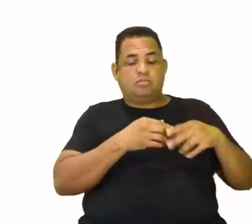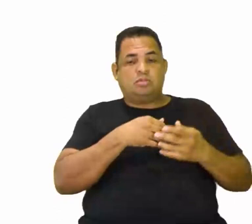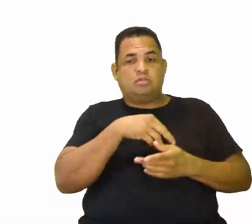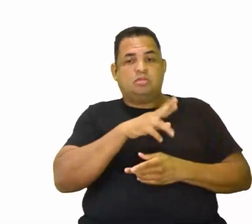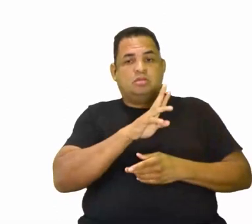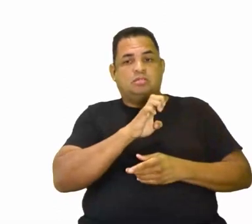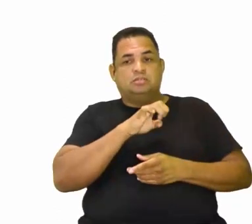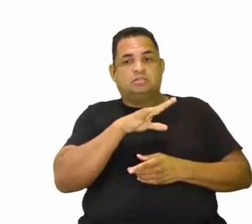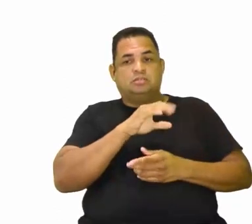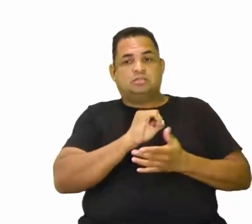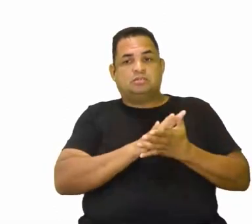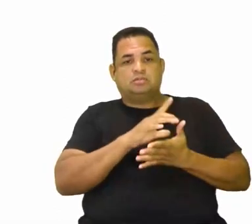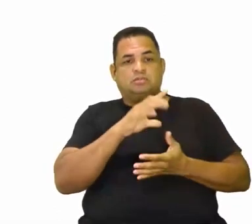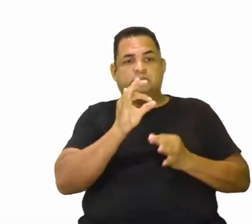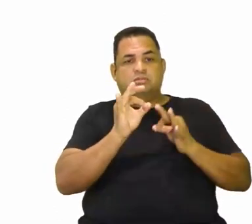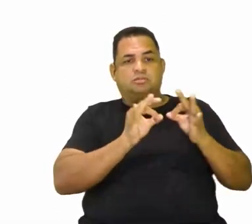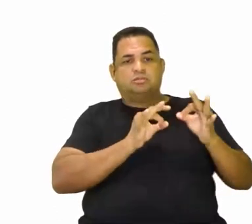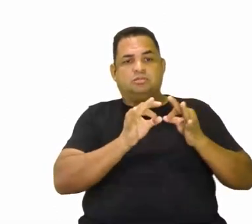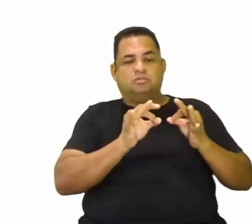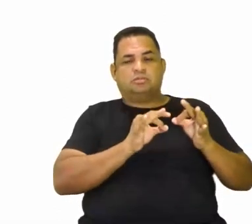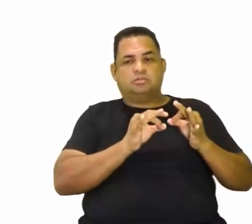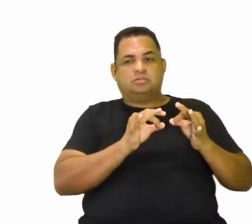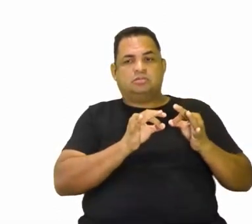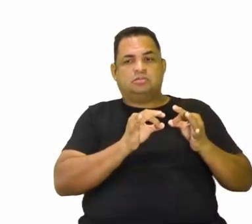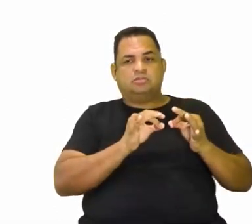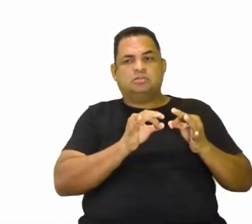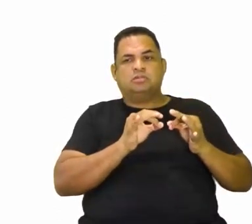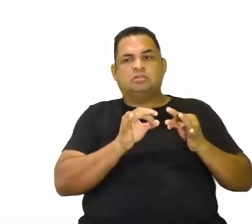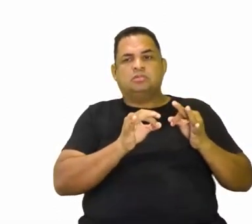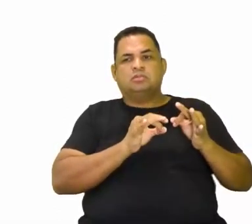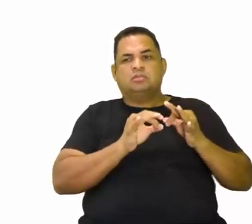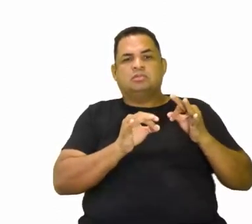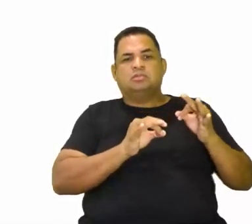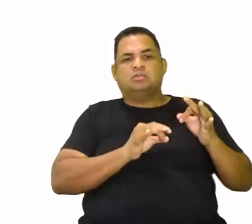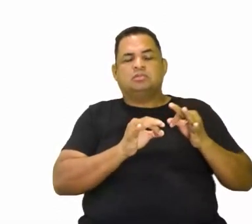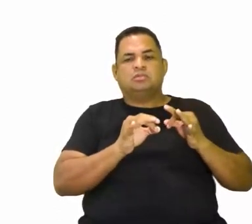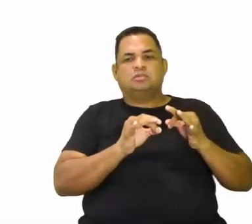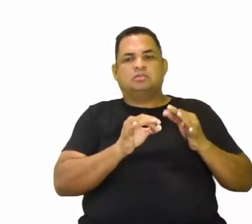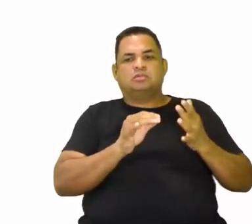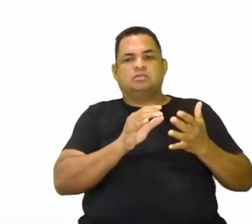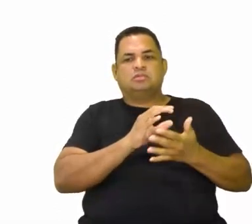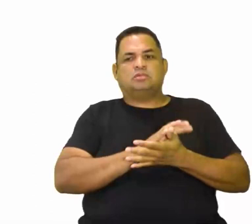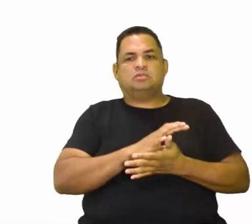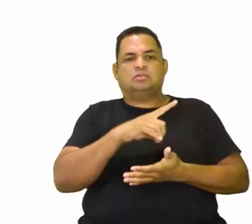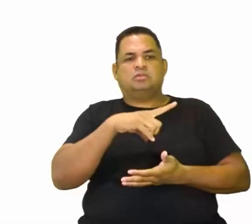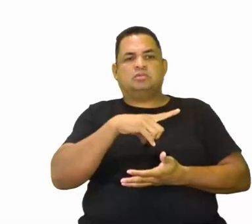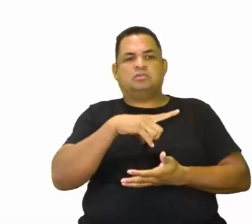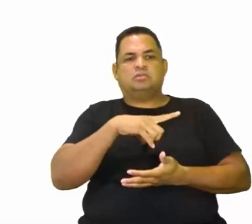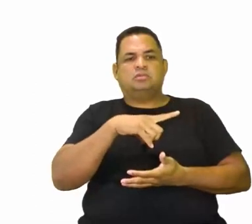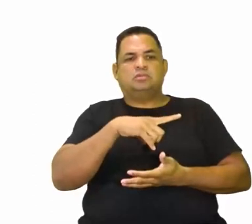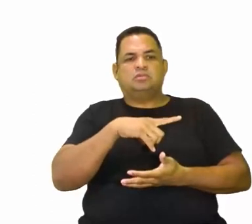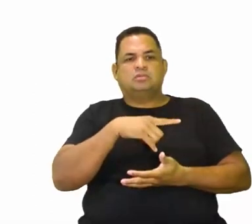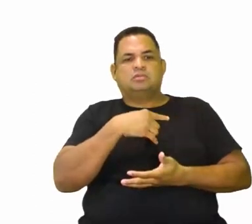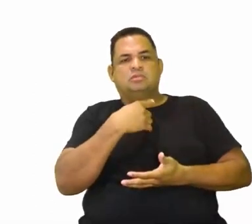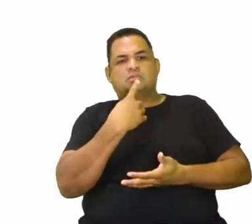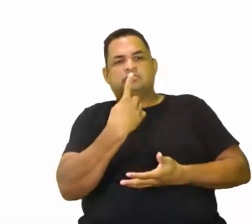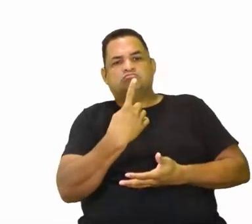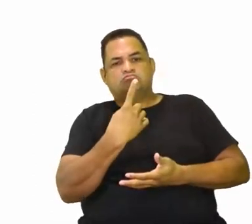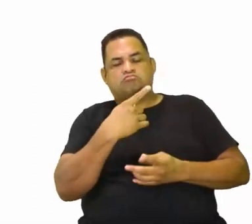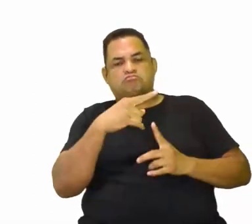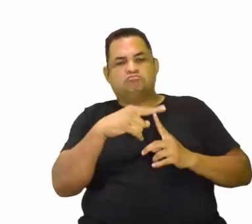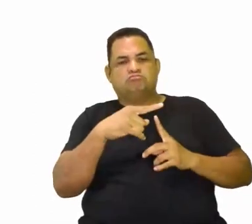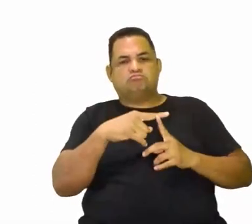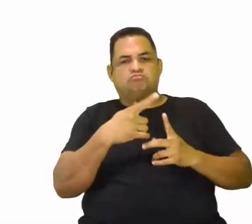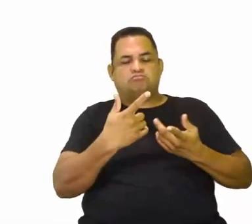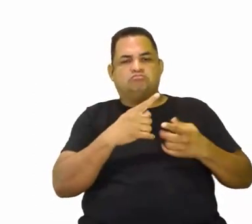um reagente, composto, frisa isso aqui, ó, composto, ou seja, que ele é formado por mais de um